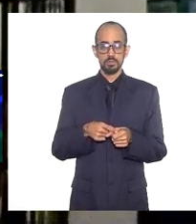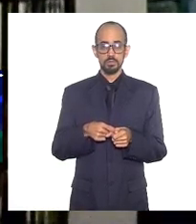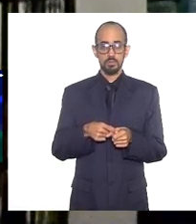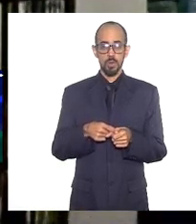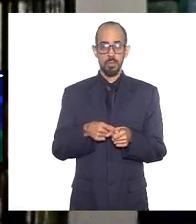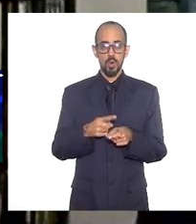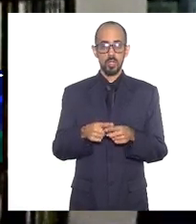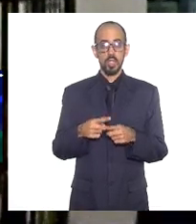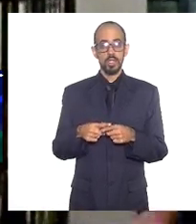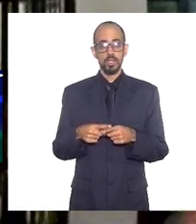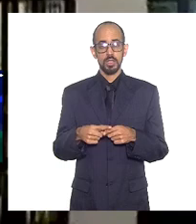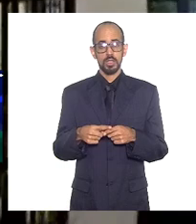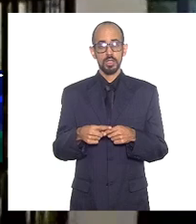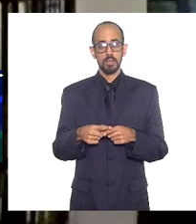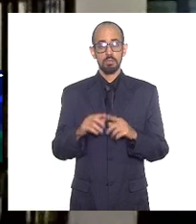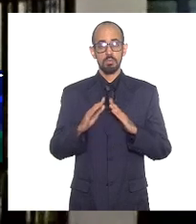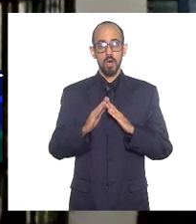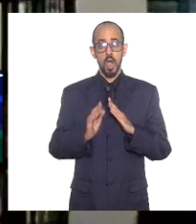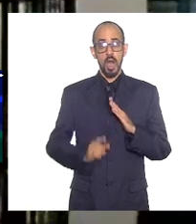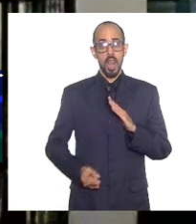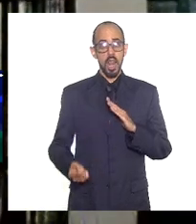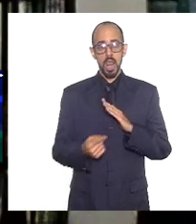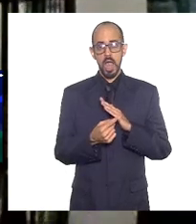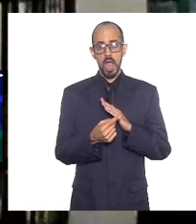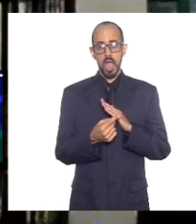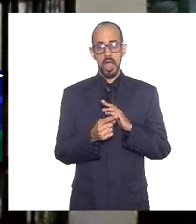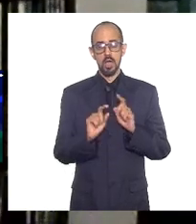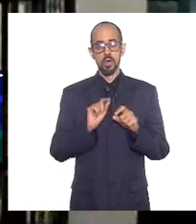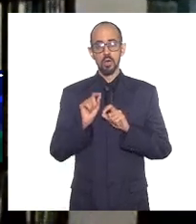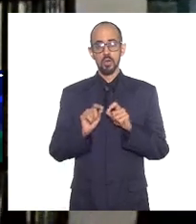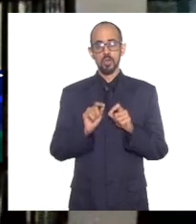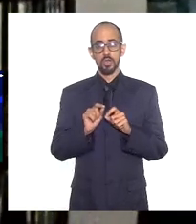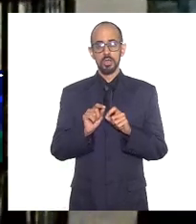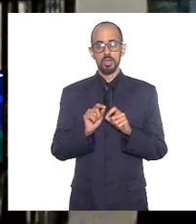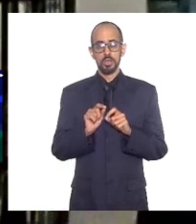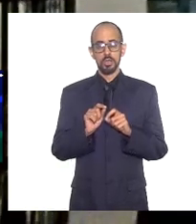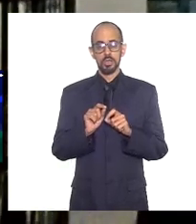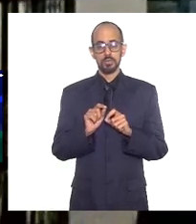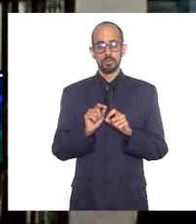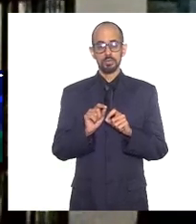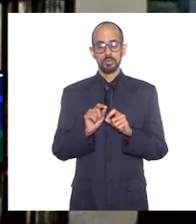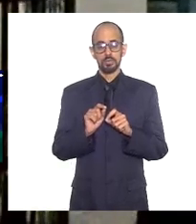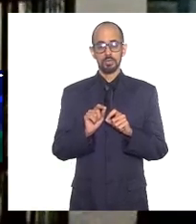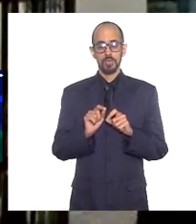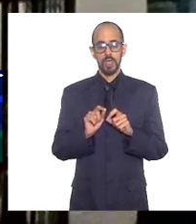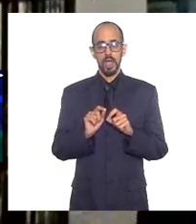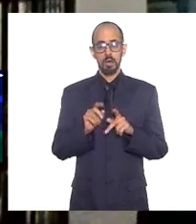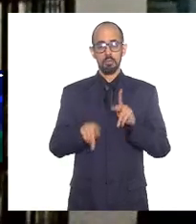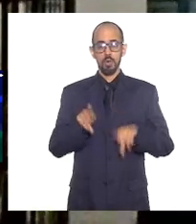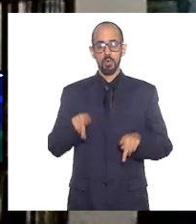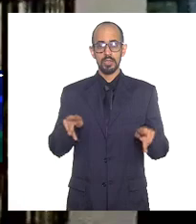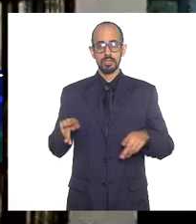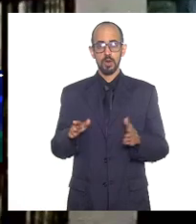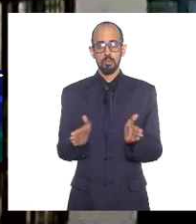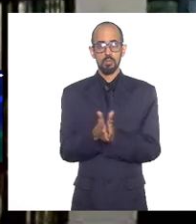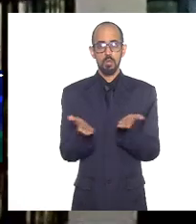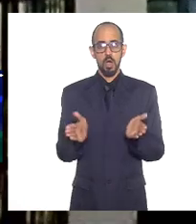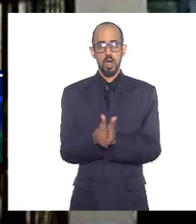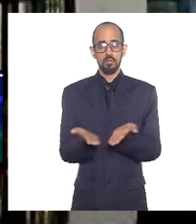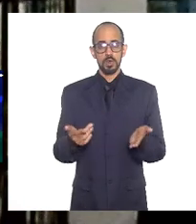porque mora lá, reside exatamente, né, o pessoal mais pobre, o pessoal que não